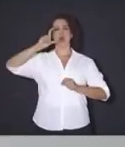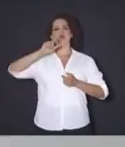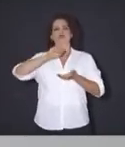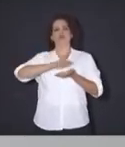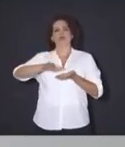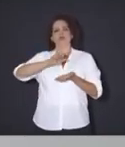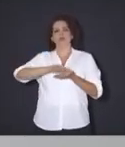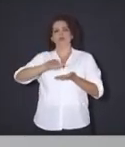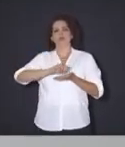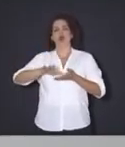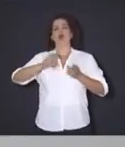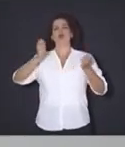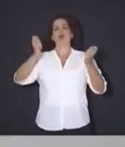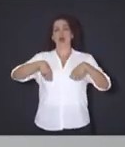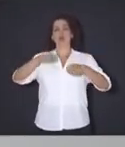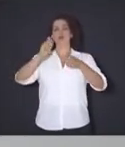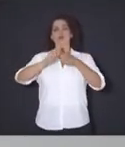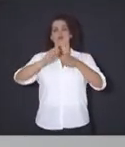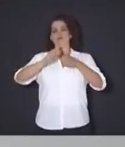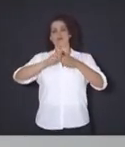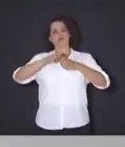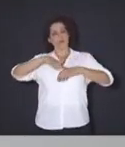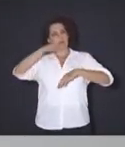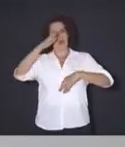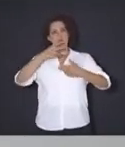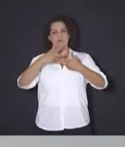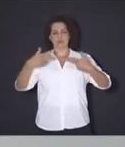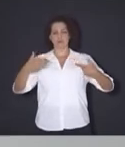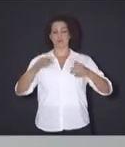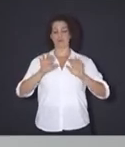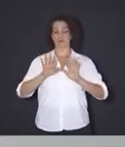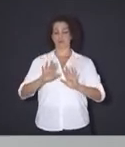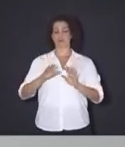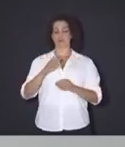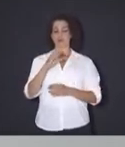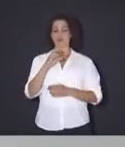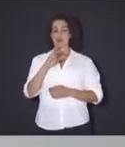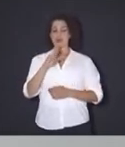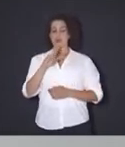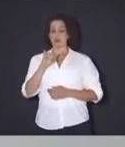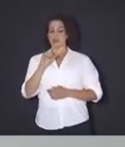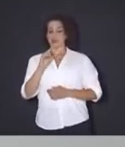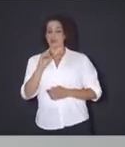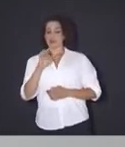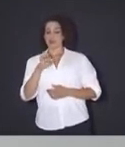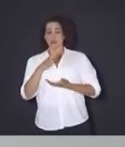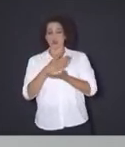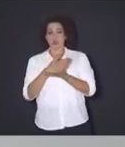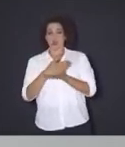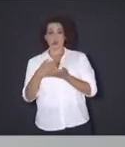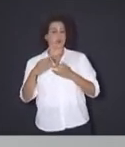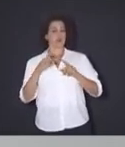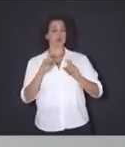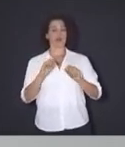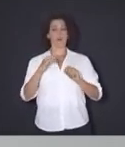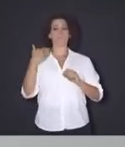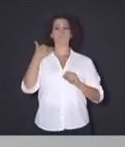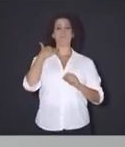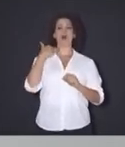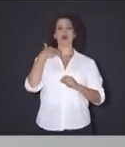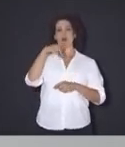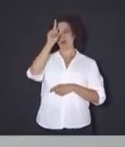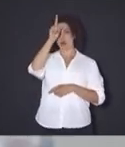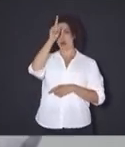coisas na minha que veio a crise a crise começa a ameaçar os bancos alemães e os bancos alemães